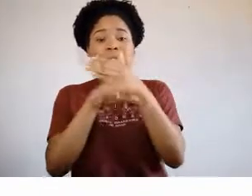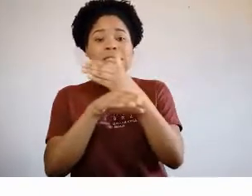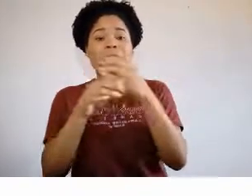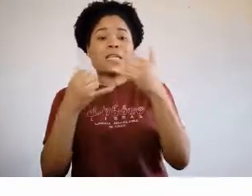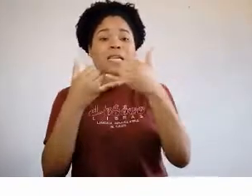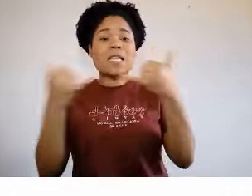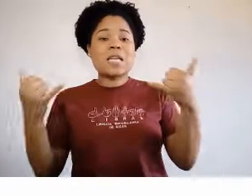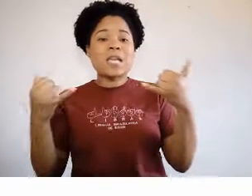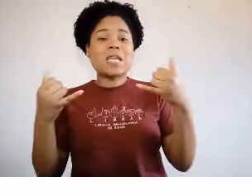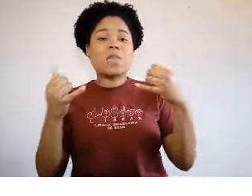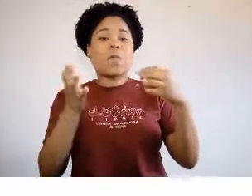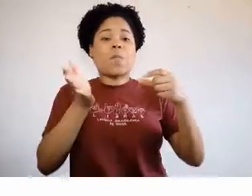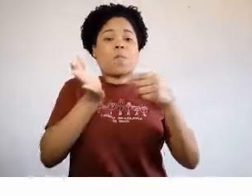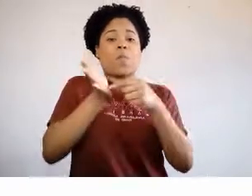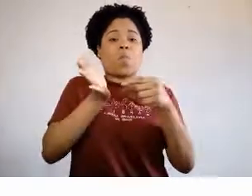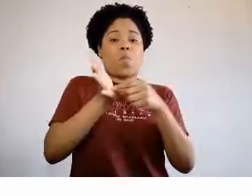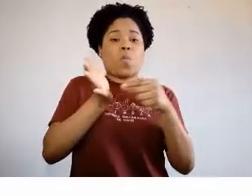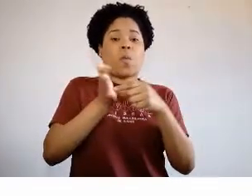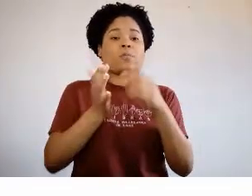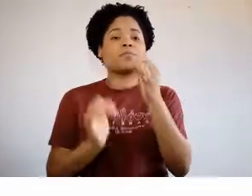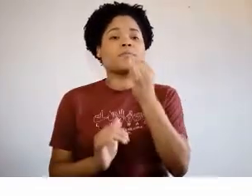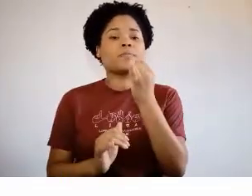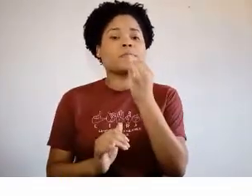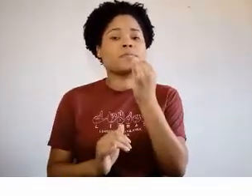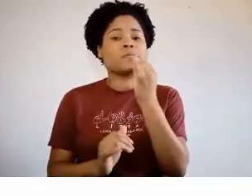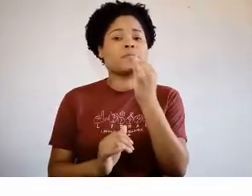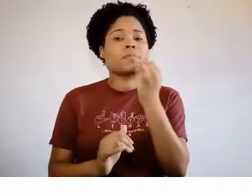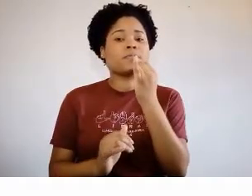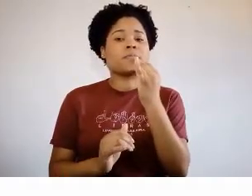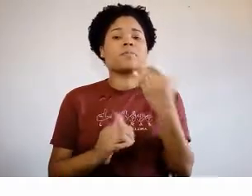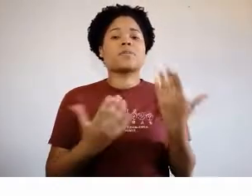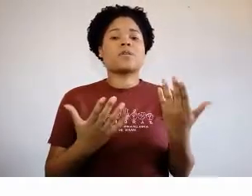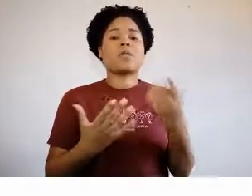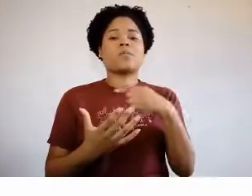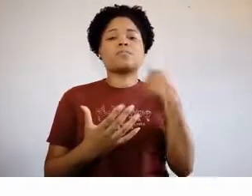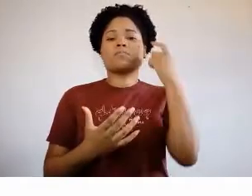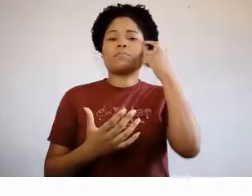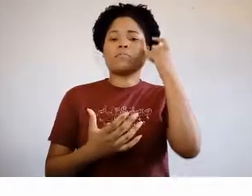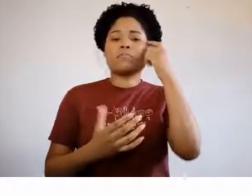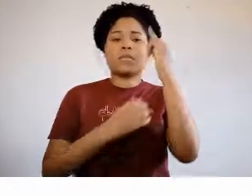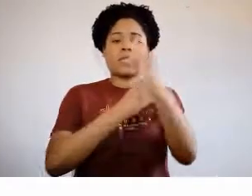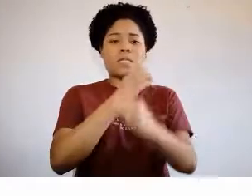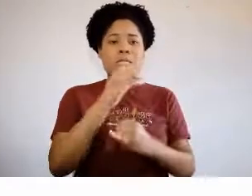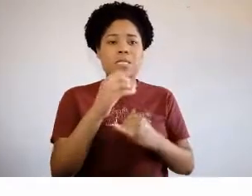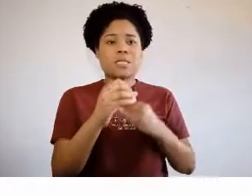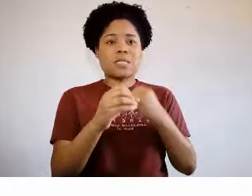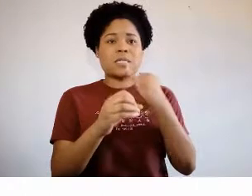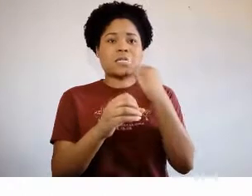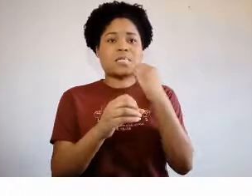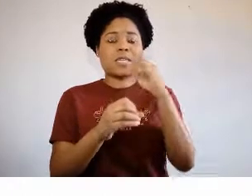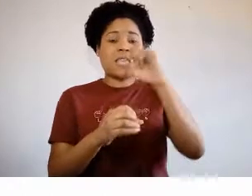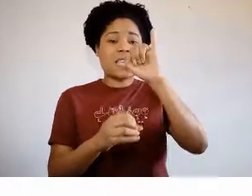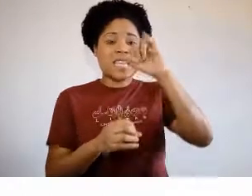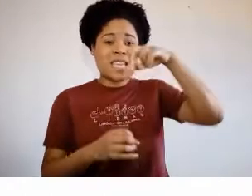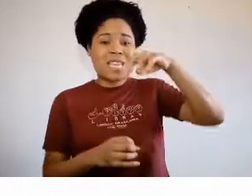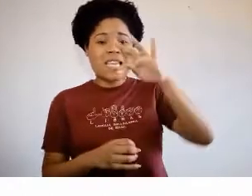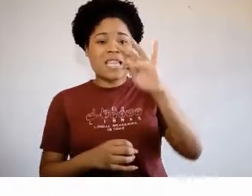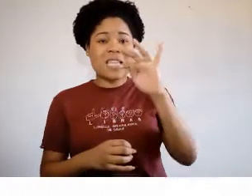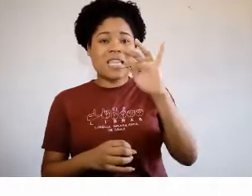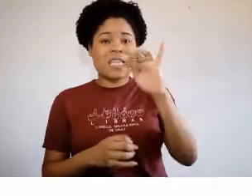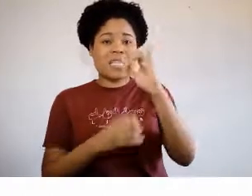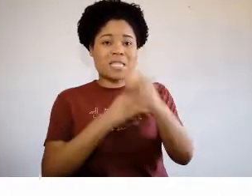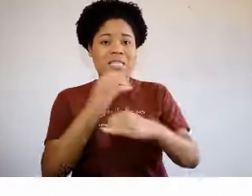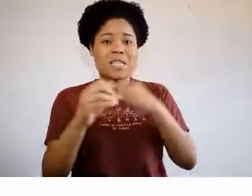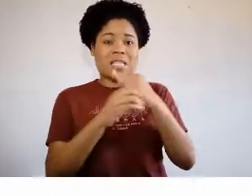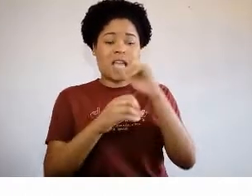acesso a ela através de um modem. Então, vamos pensar. Bem, a internet, é uma